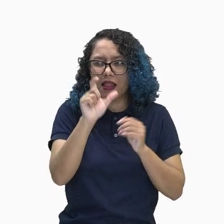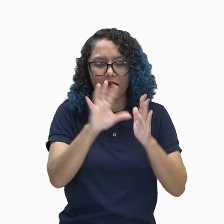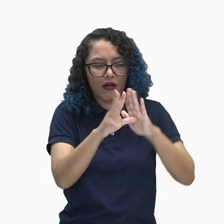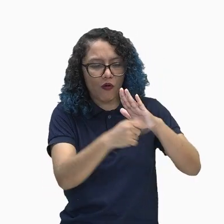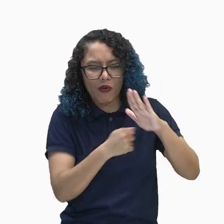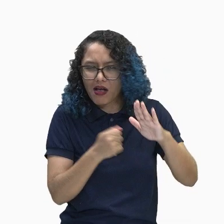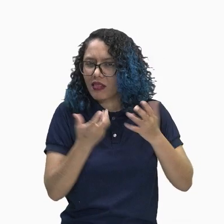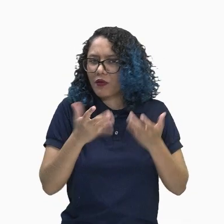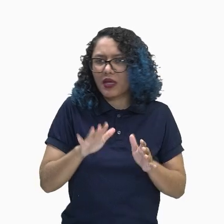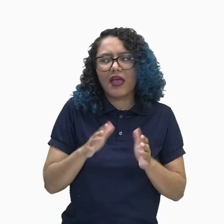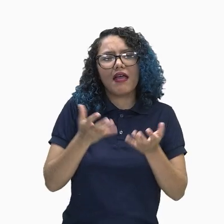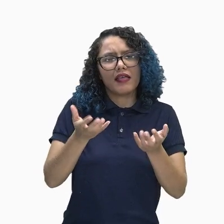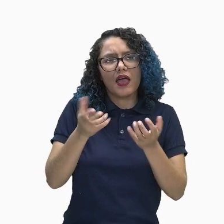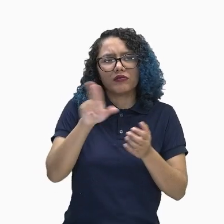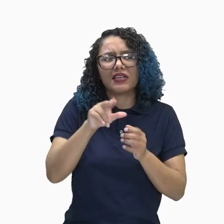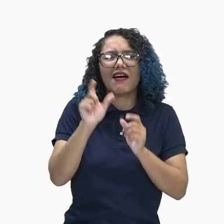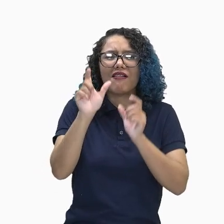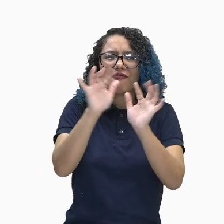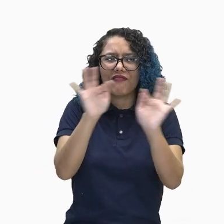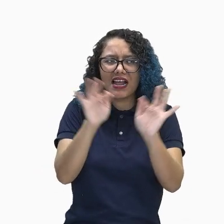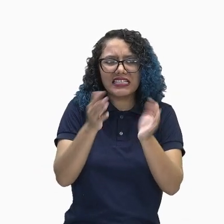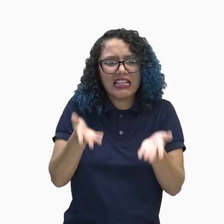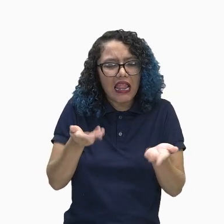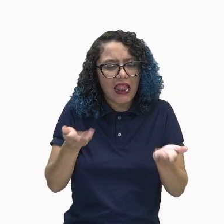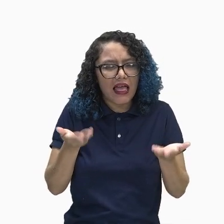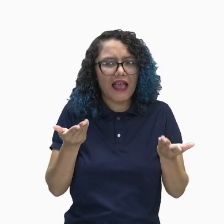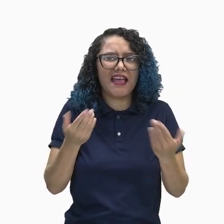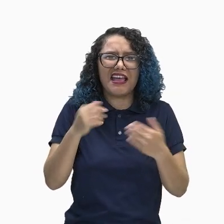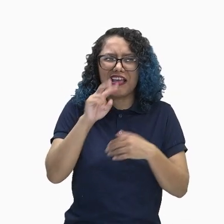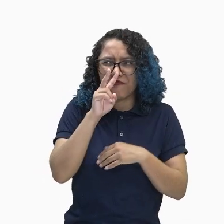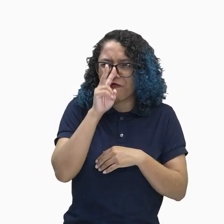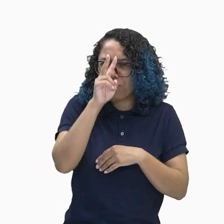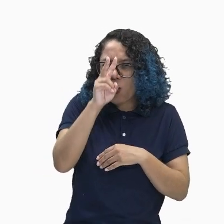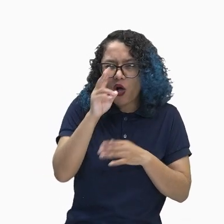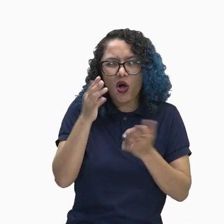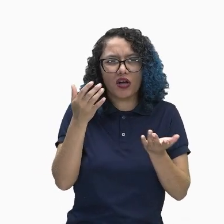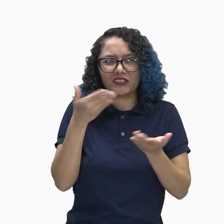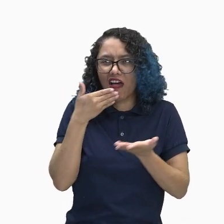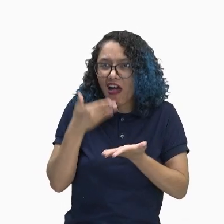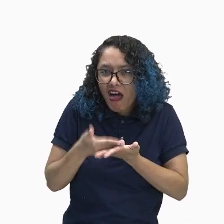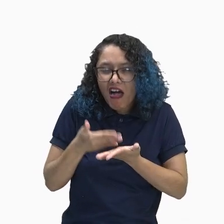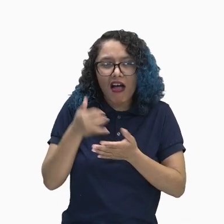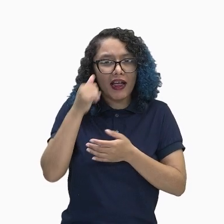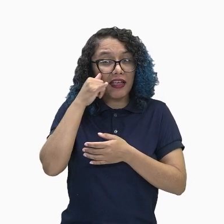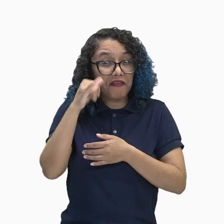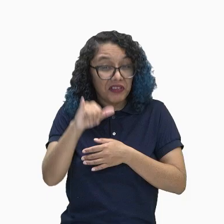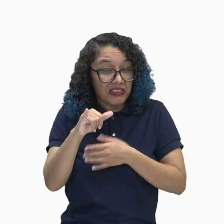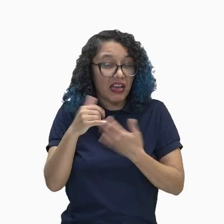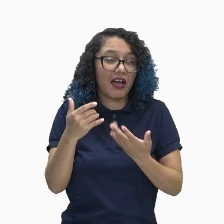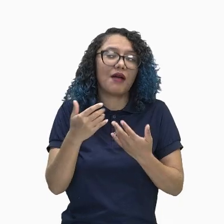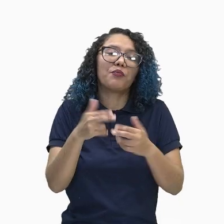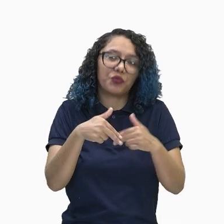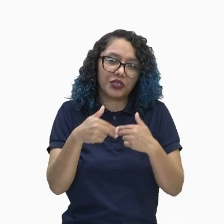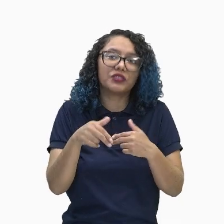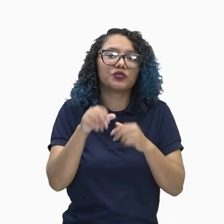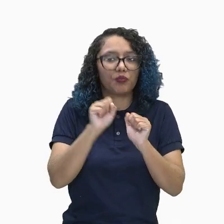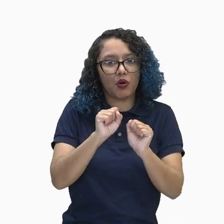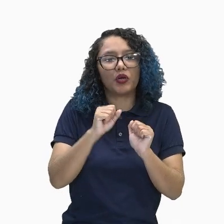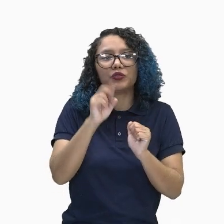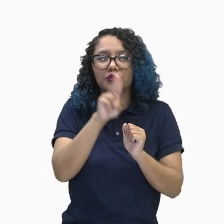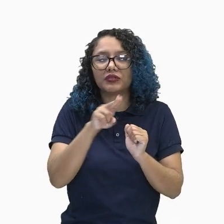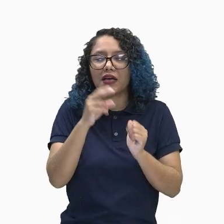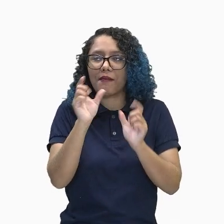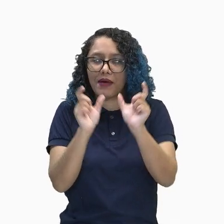frase mais suave, né? Que não seja tão grosseira, tão chocante, tão impactante.